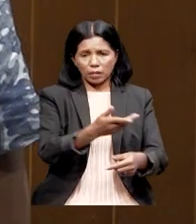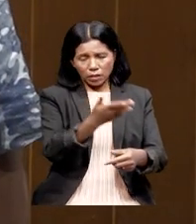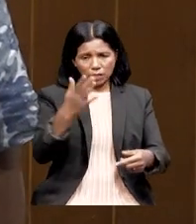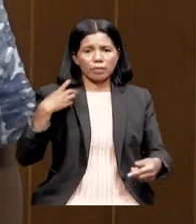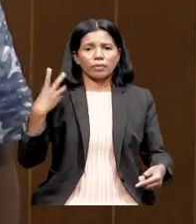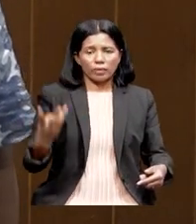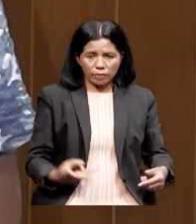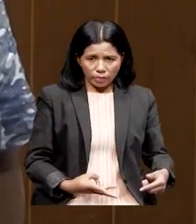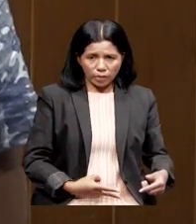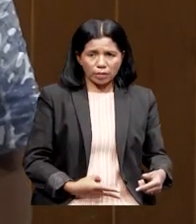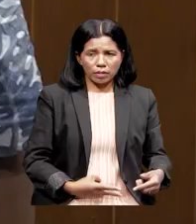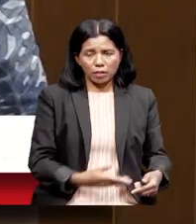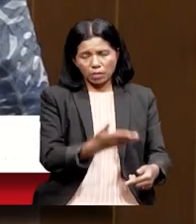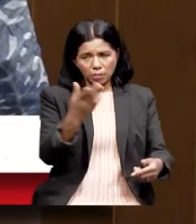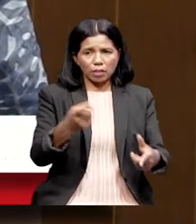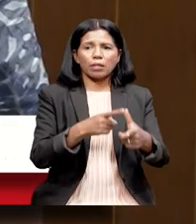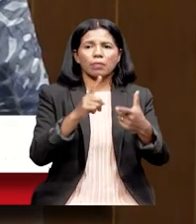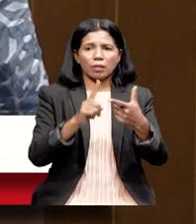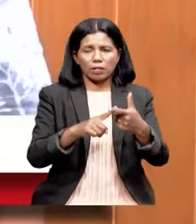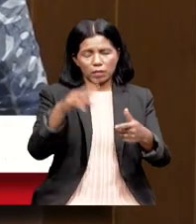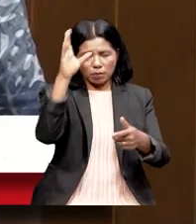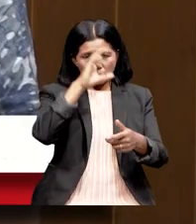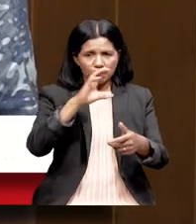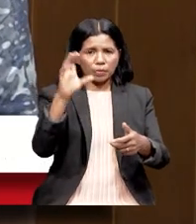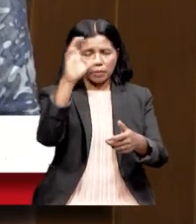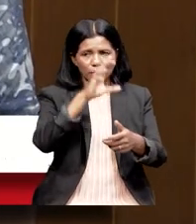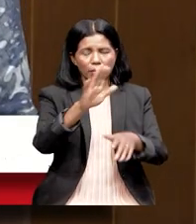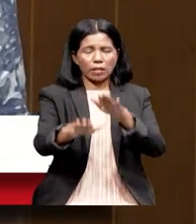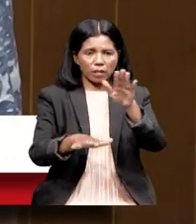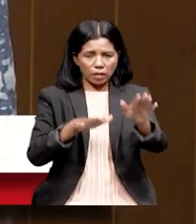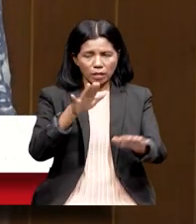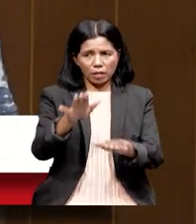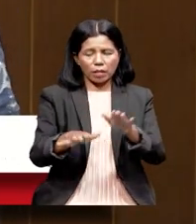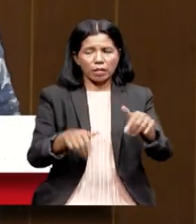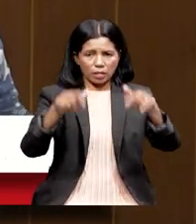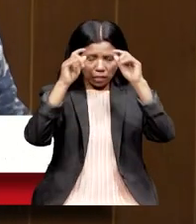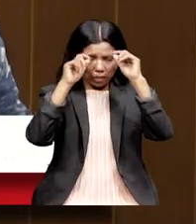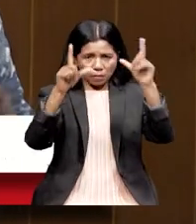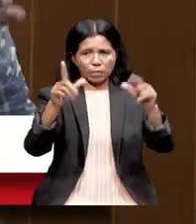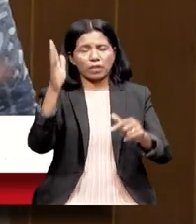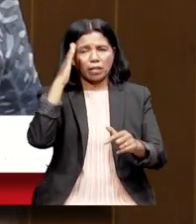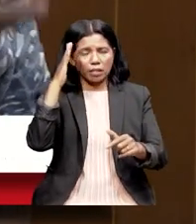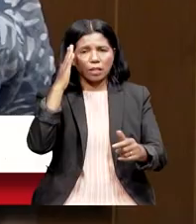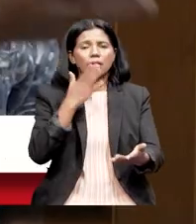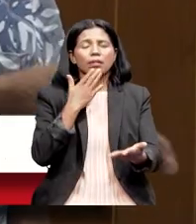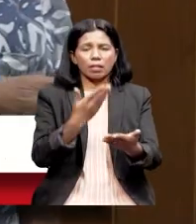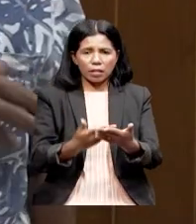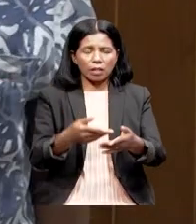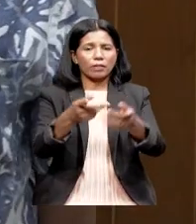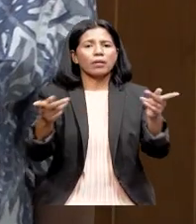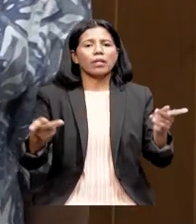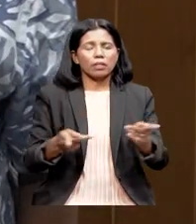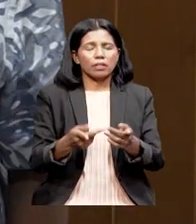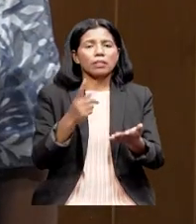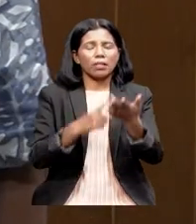bem-vindos, e me depois, buca lá e tuan, Timor, vou lhe conhecer o dia que ia bem, mas que me ralo ir